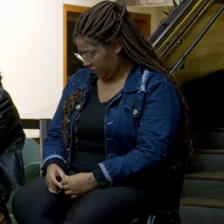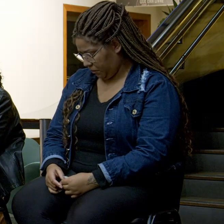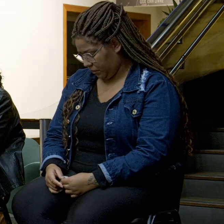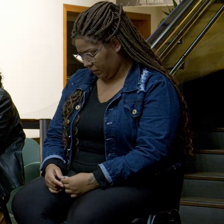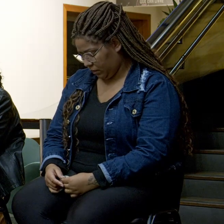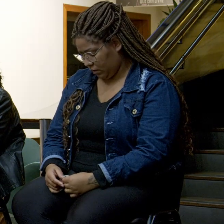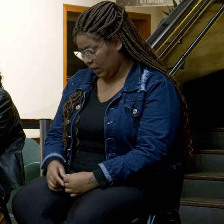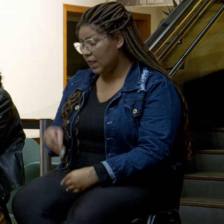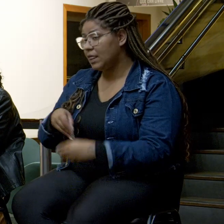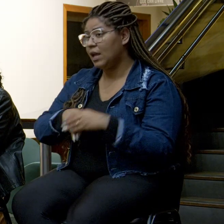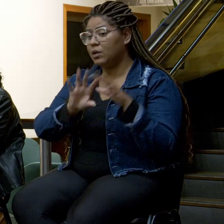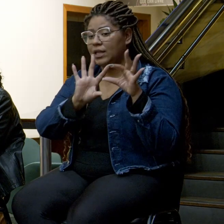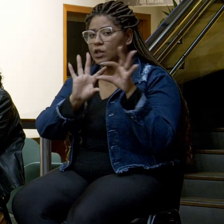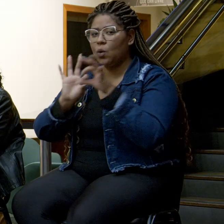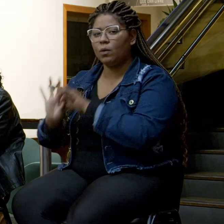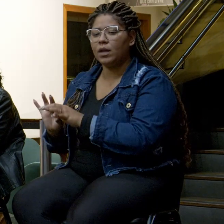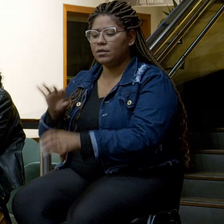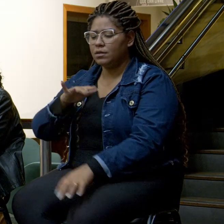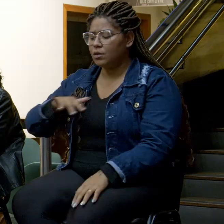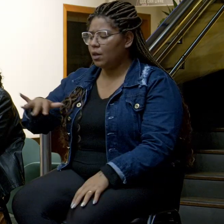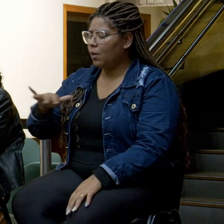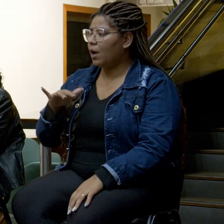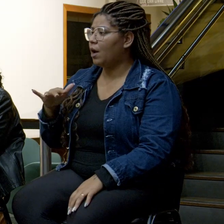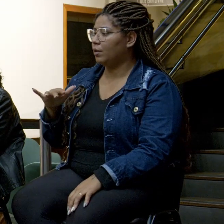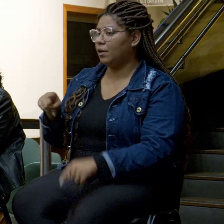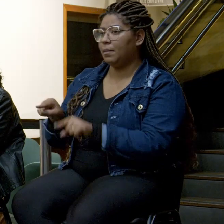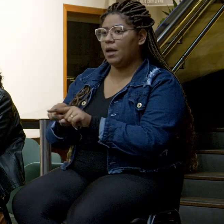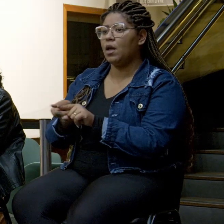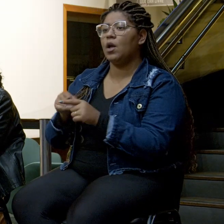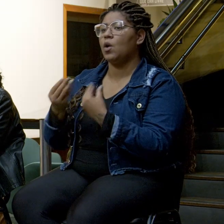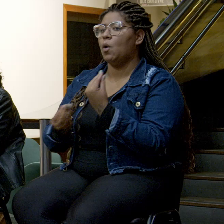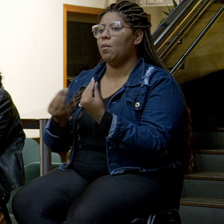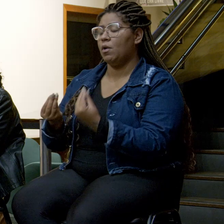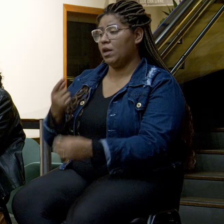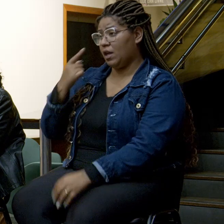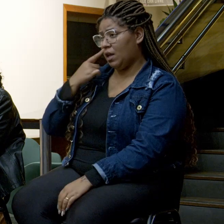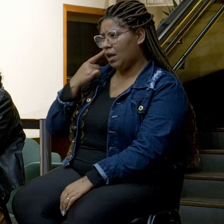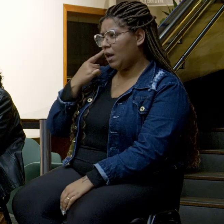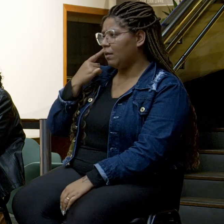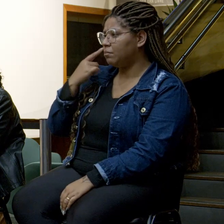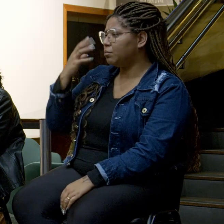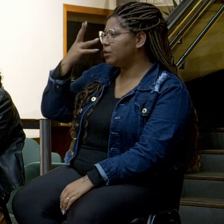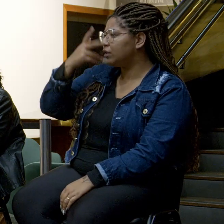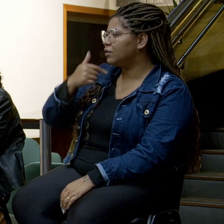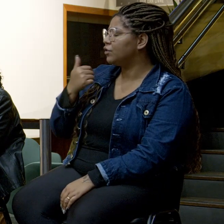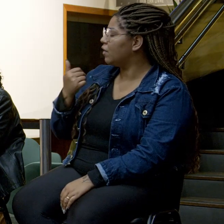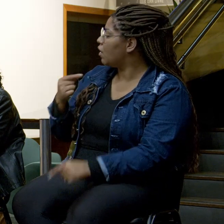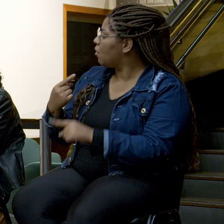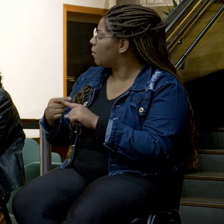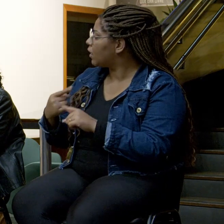nesse contexto e nesse lugar também, né? E acho bonito pensar, de repente, a gente falou isso